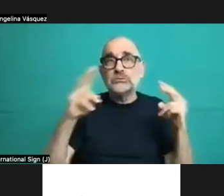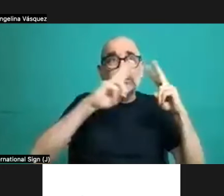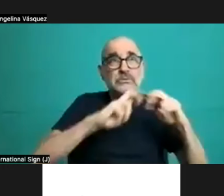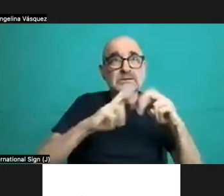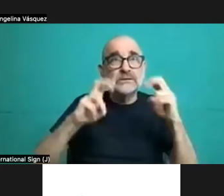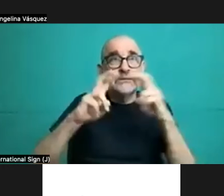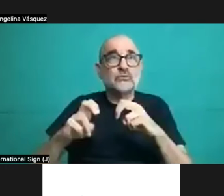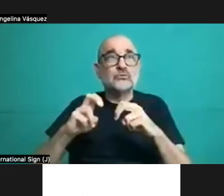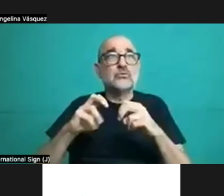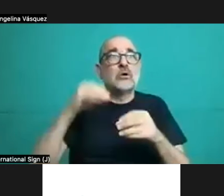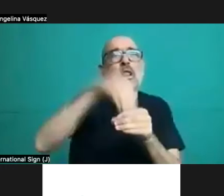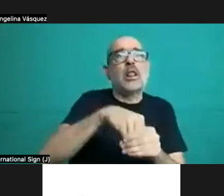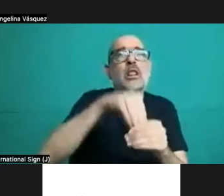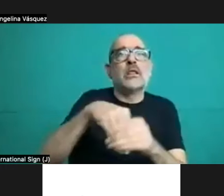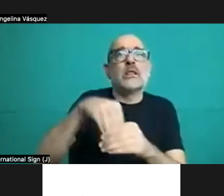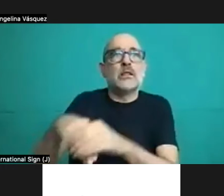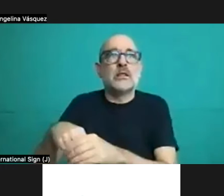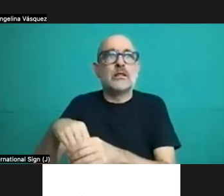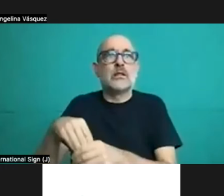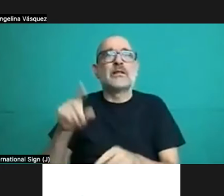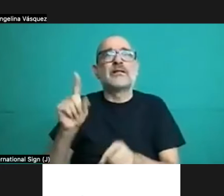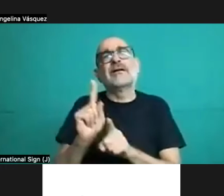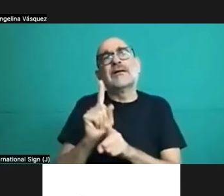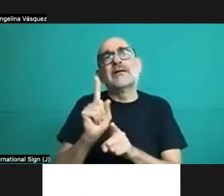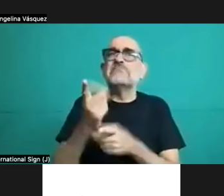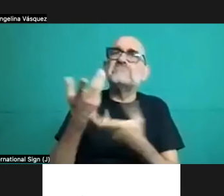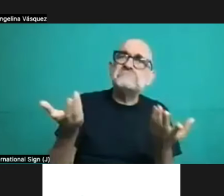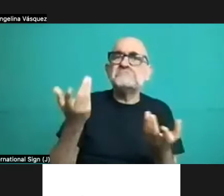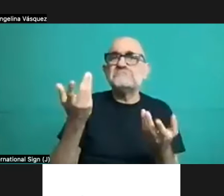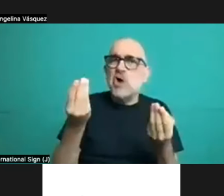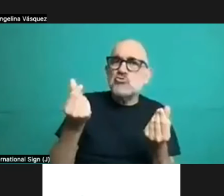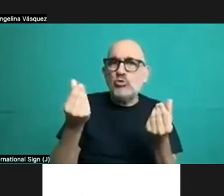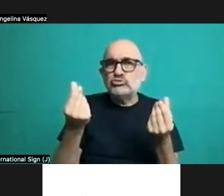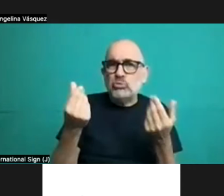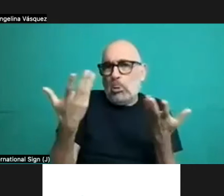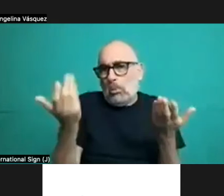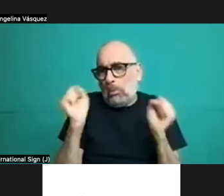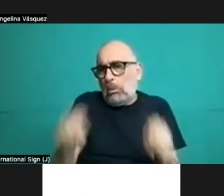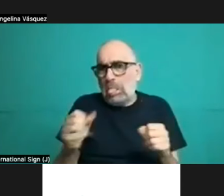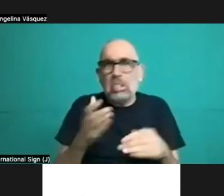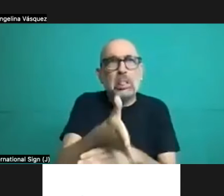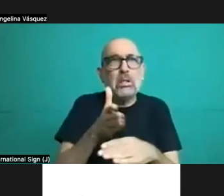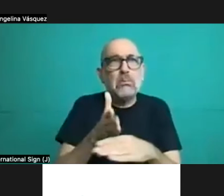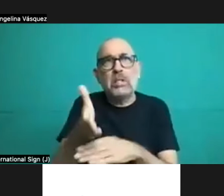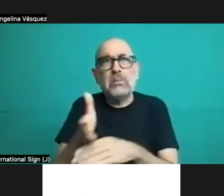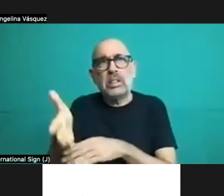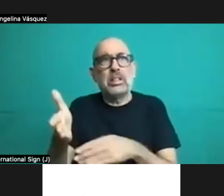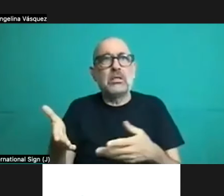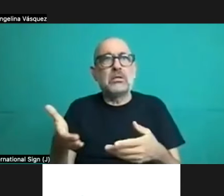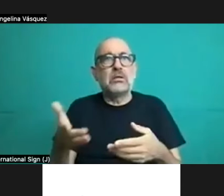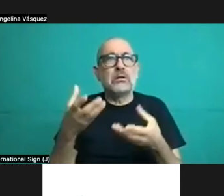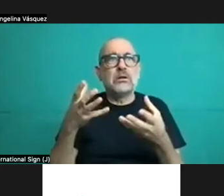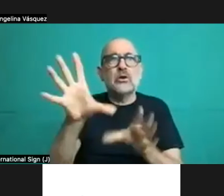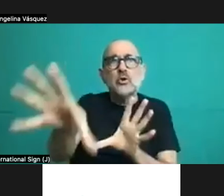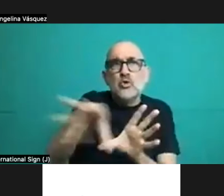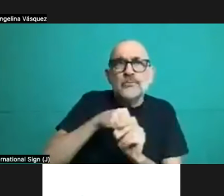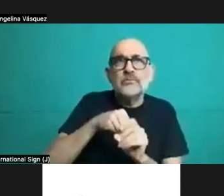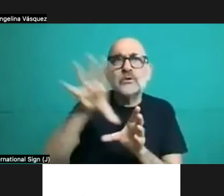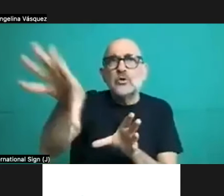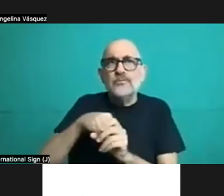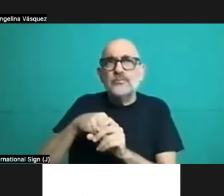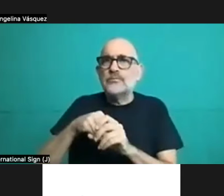prevenir problemas de maiores custos no futuro. Então, além da proteção e da humanidade, da humanização do cuidado,